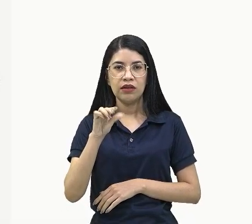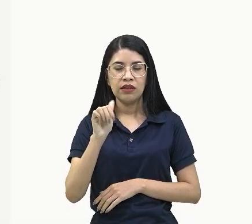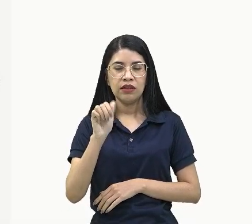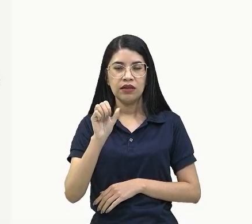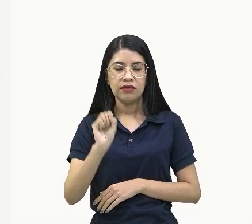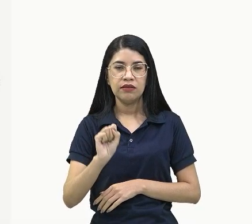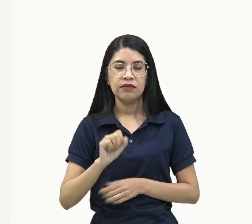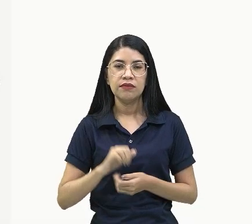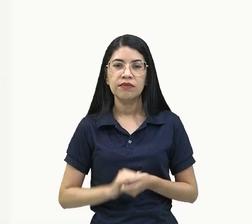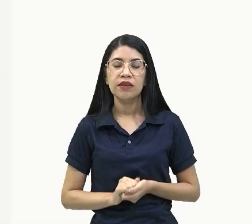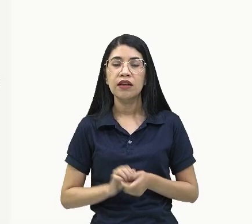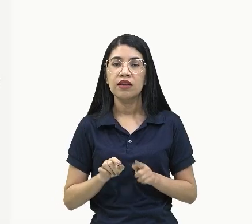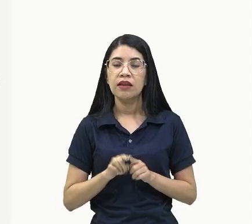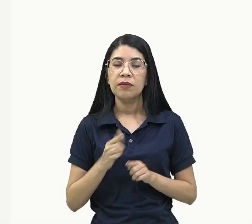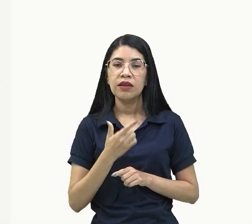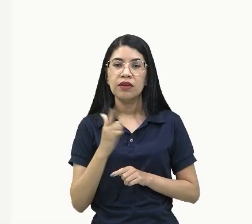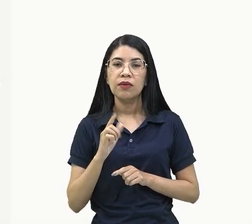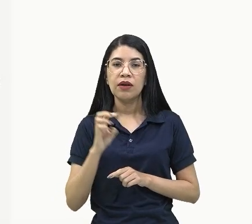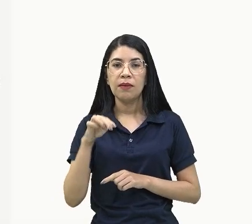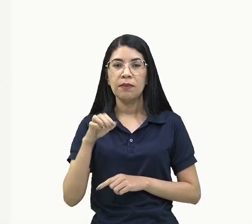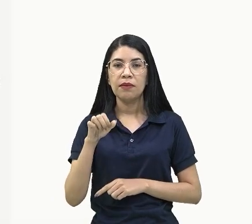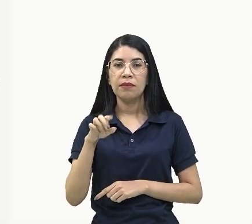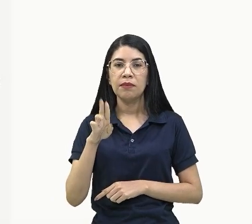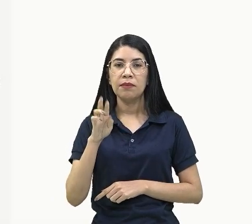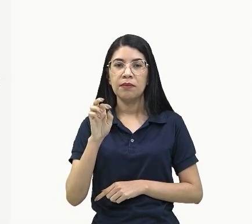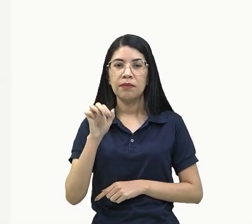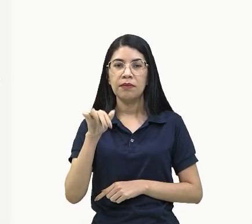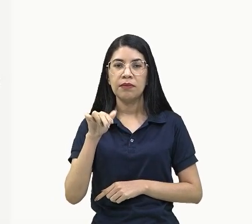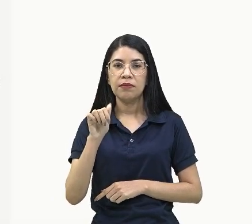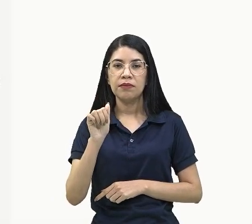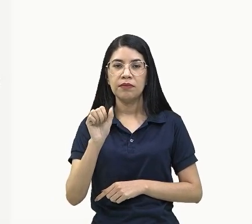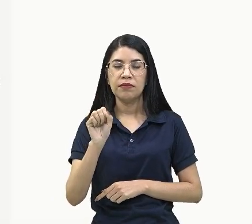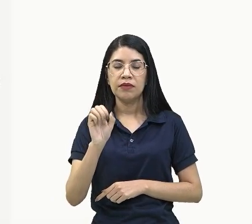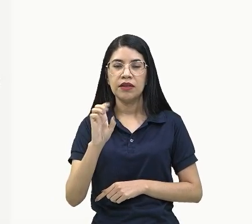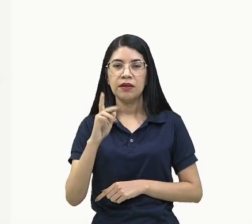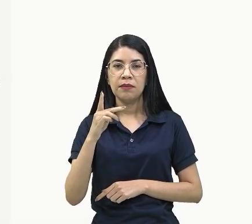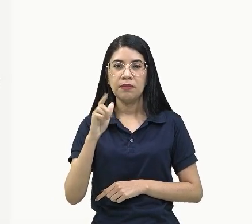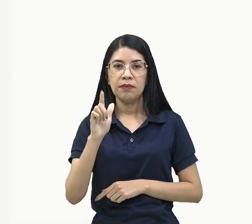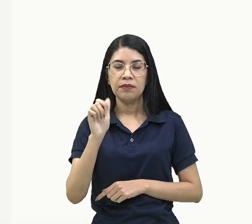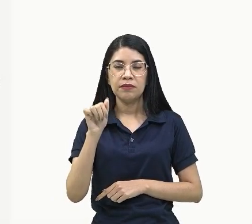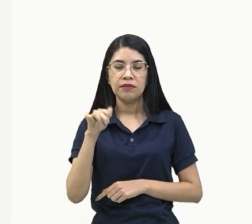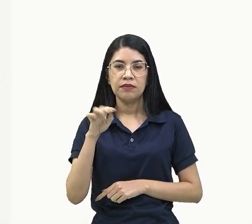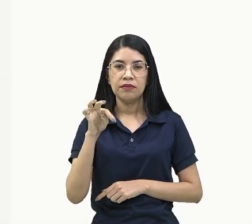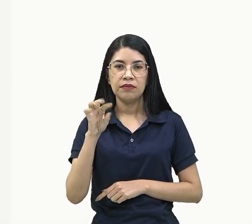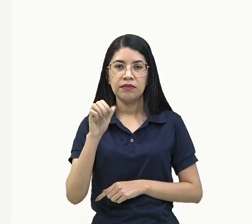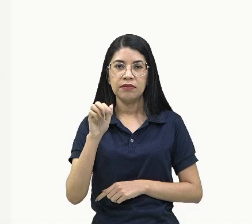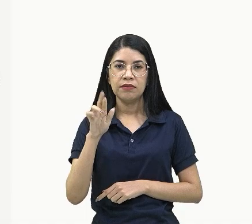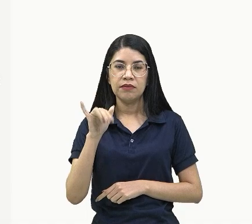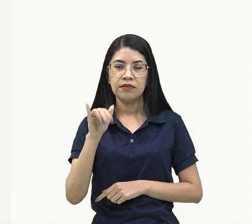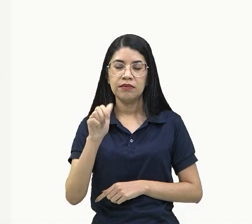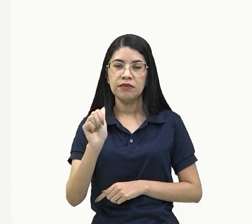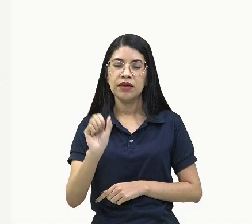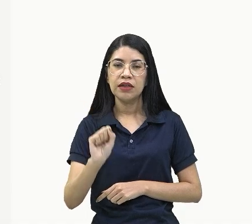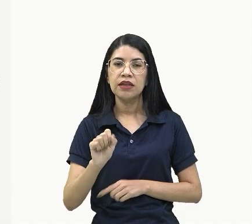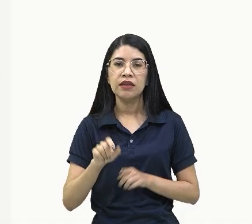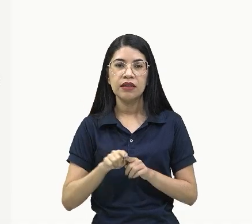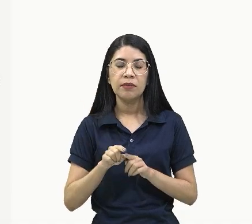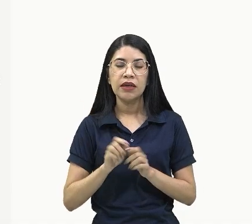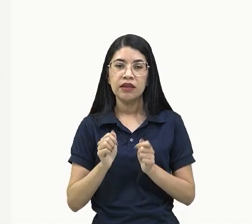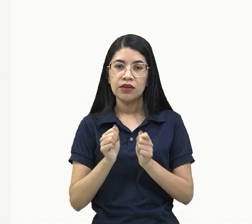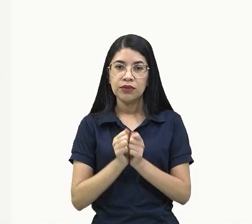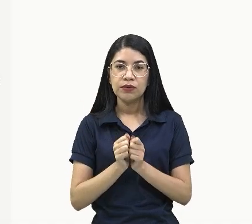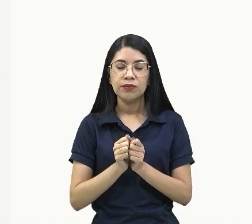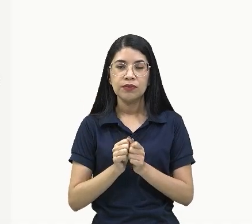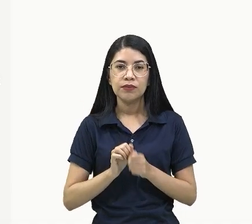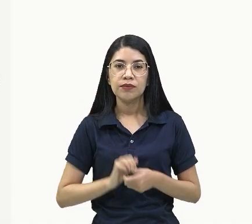delas, o que chamamos de membranas placentárias, que estão localizadas aí nessas vilosidades coriônicas.